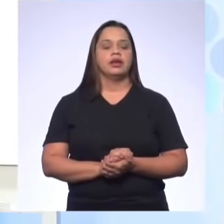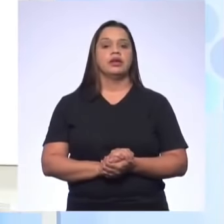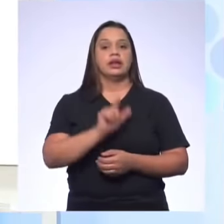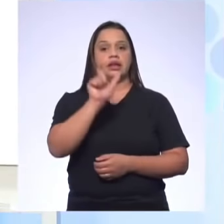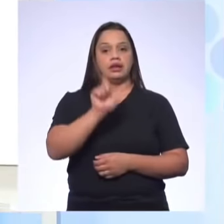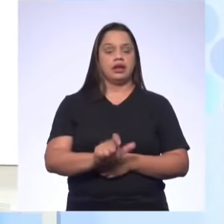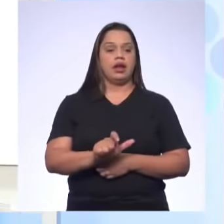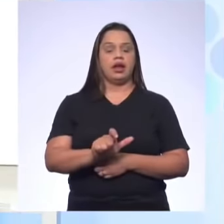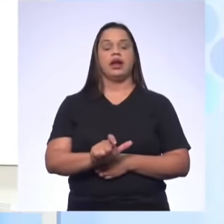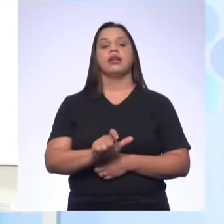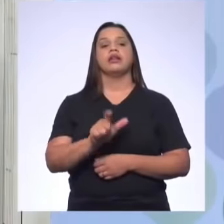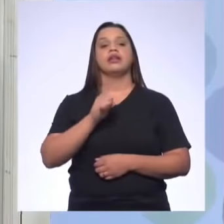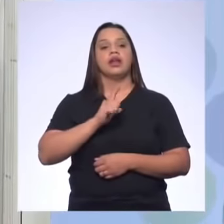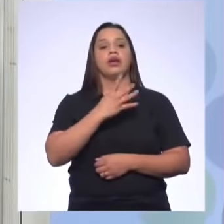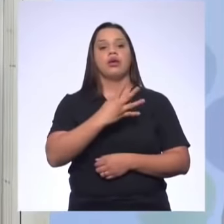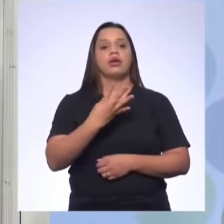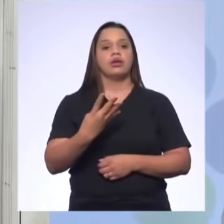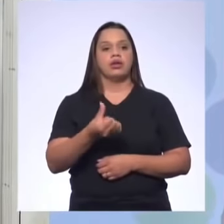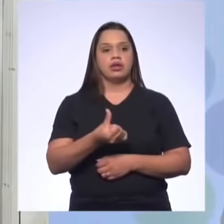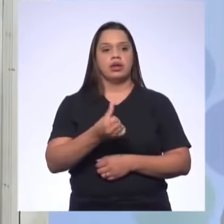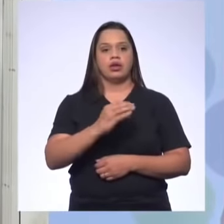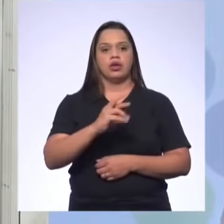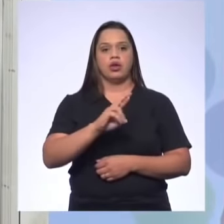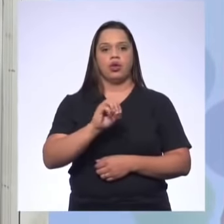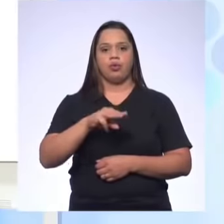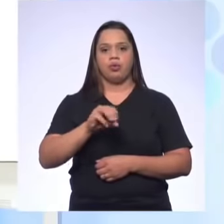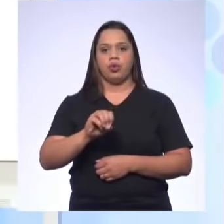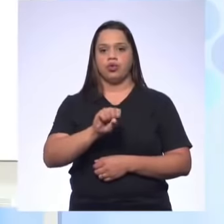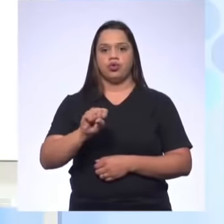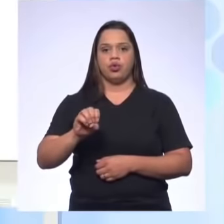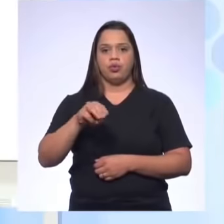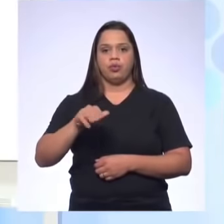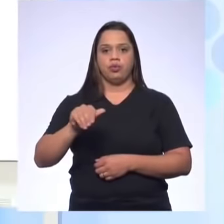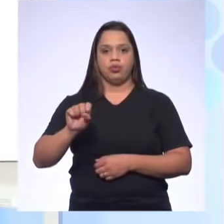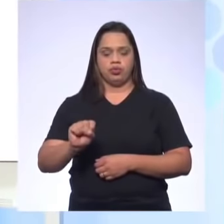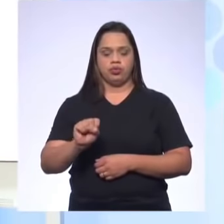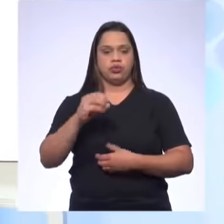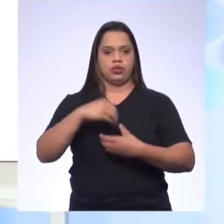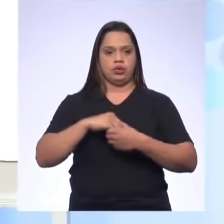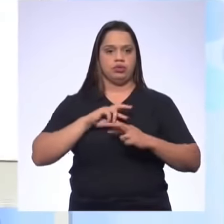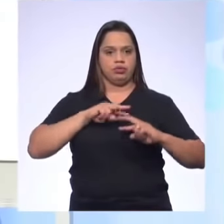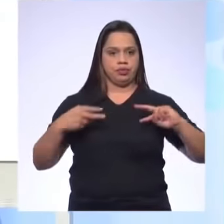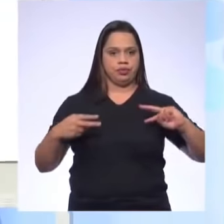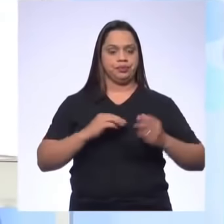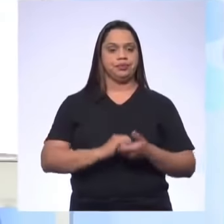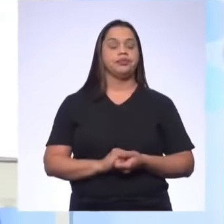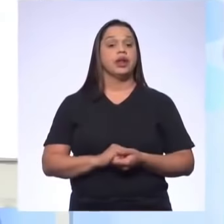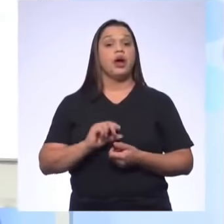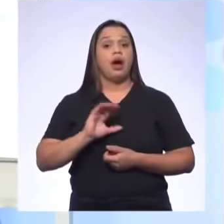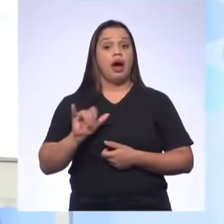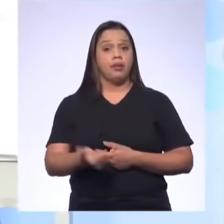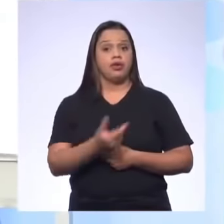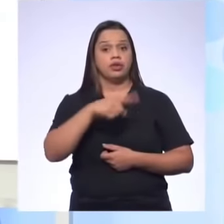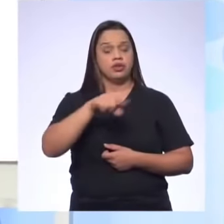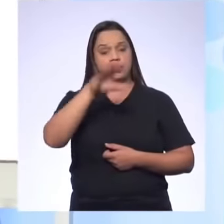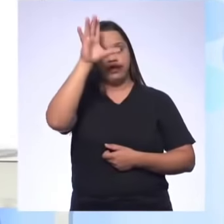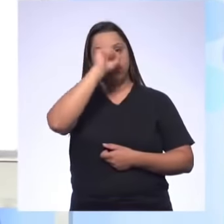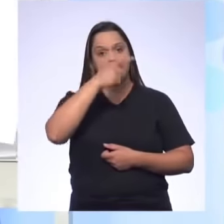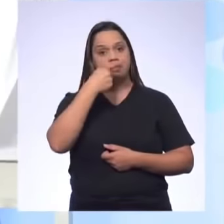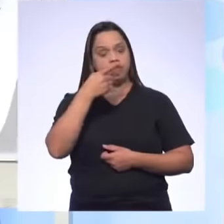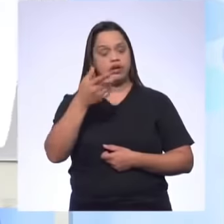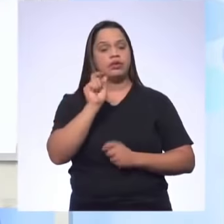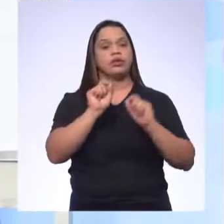humano, nós temos 46 cromossomos, ok? Aproveitando também, já estamos falando o que vocês aprenderam.